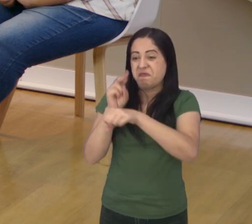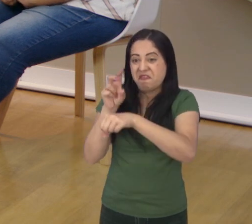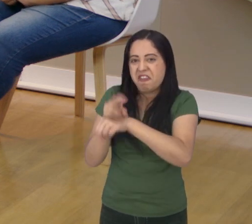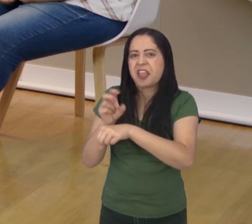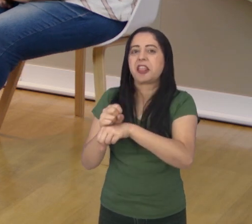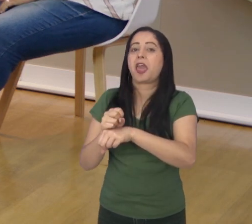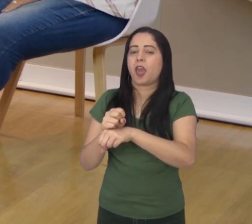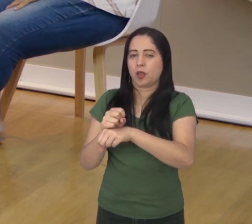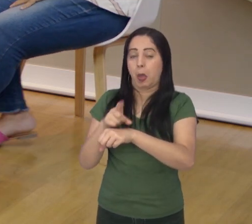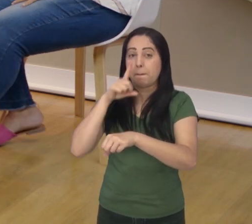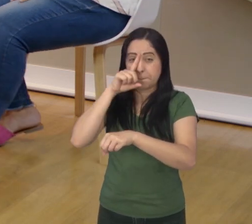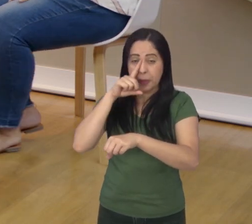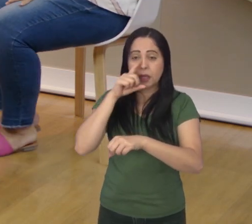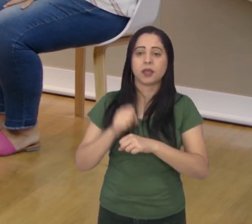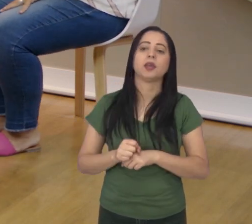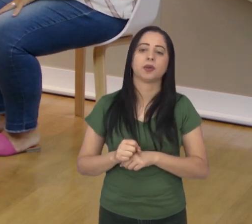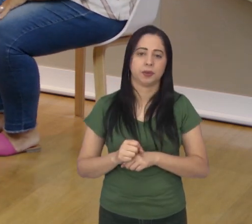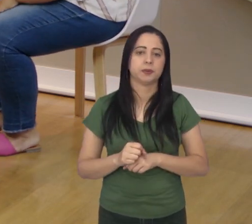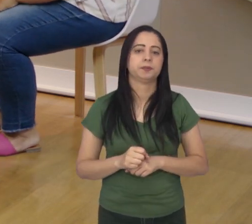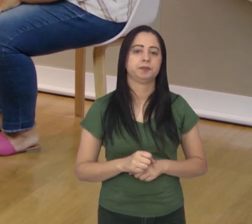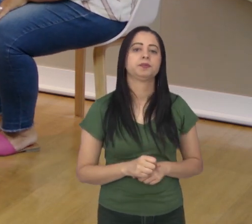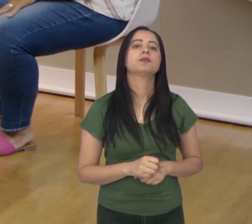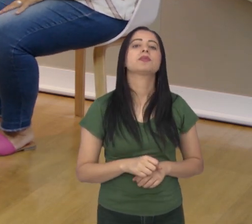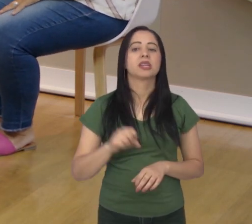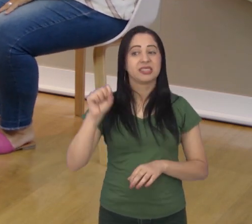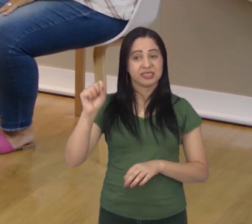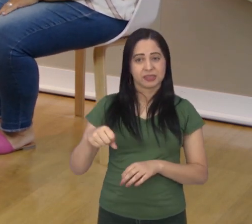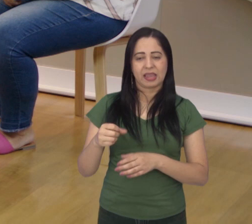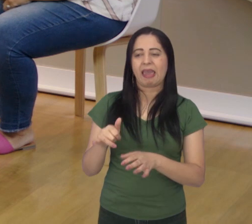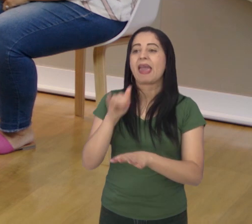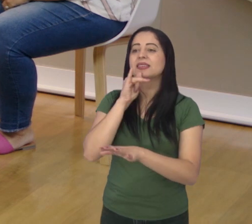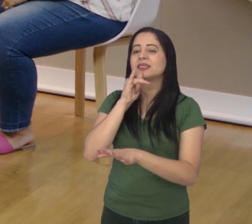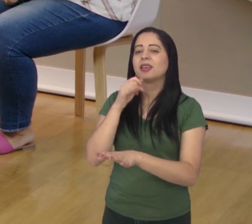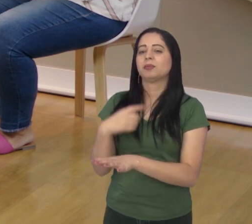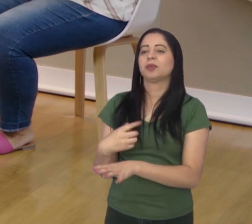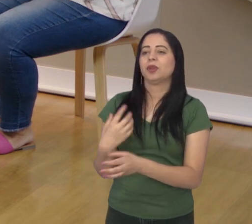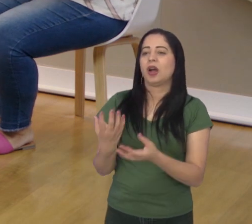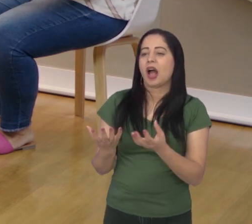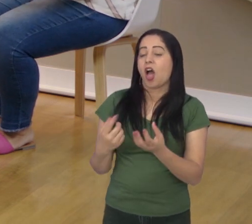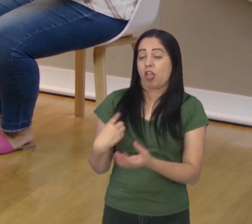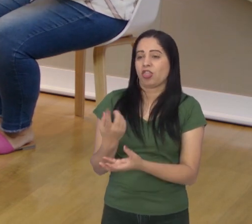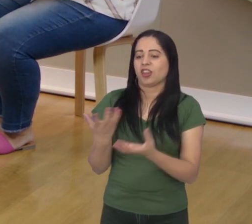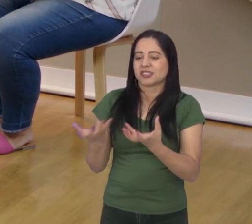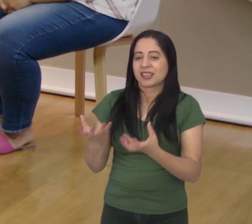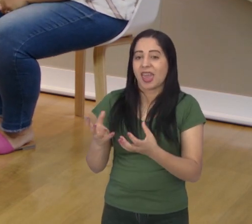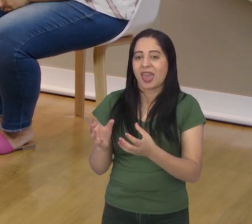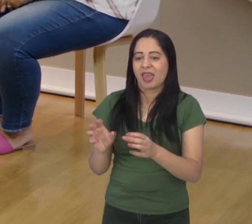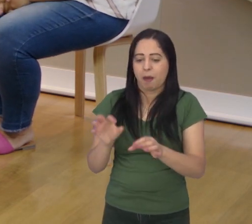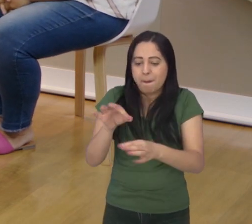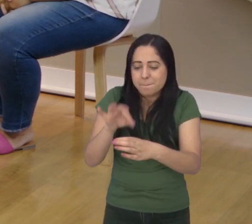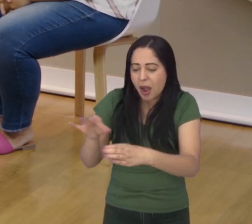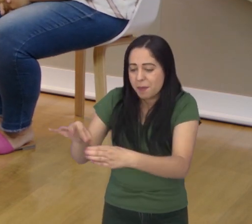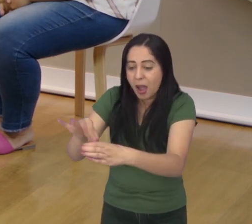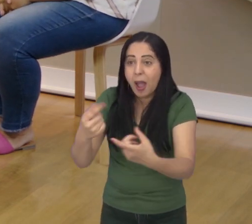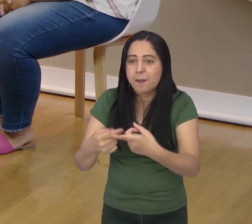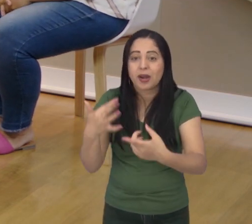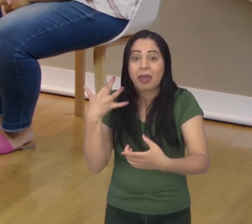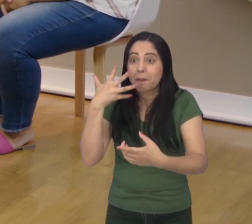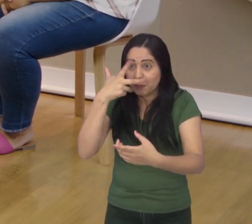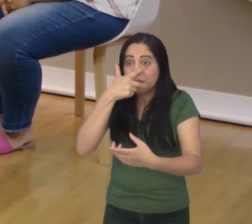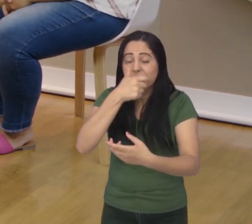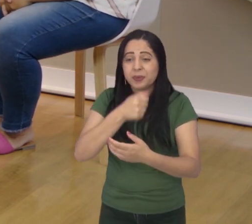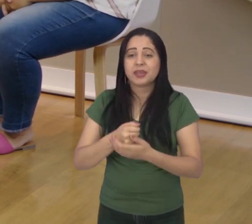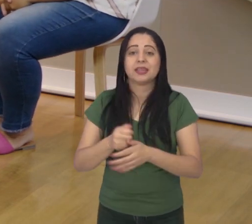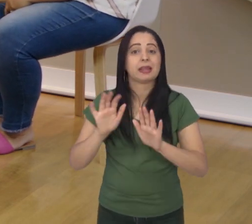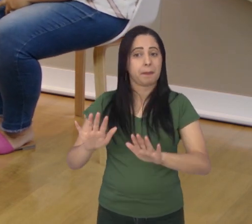perfumada. Ela é muito ornamental. Então, a gente que é paisagista, a gente quer usar muito, né? Essa daí, a